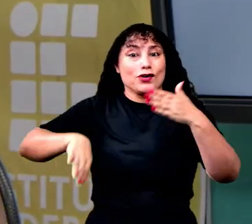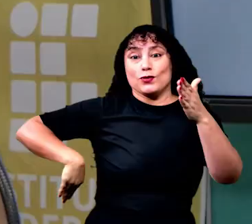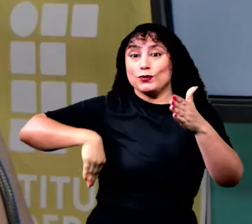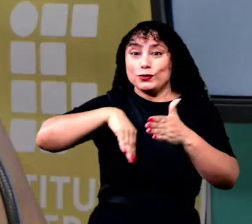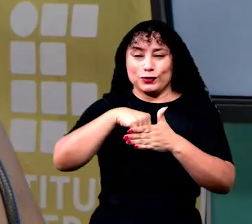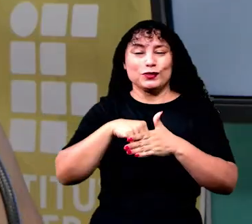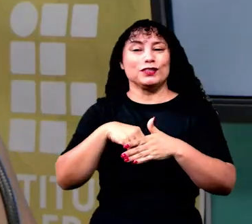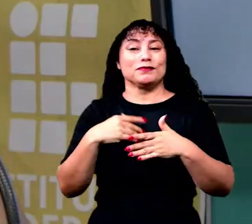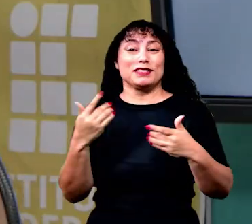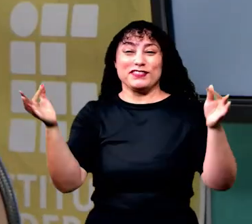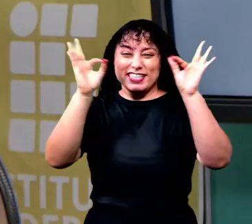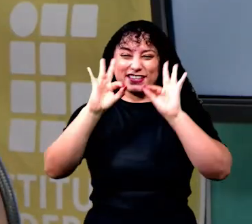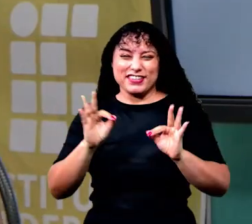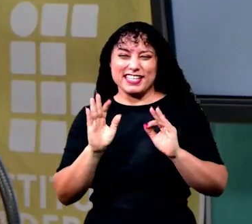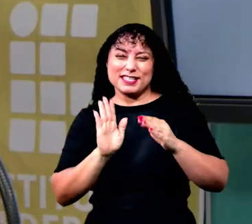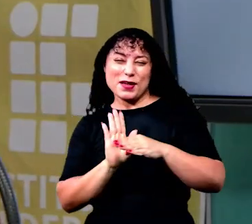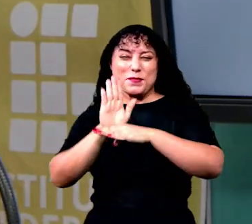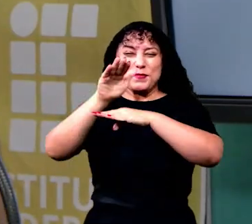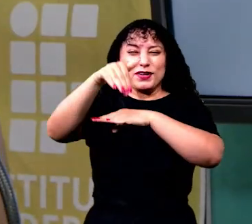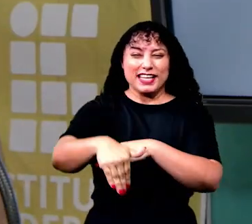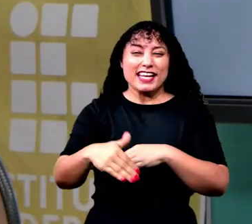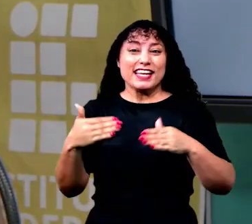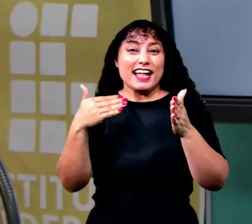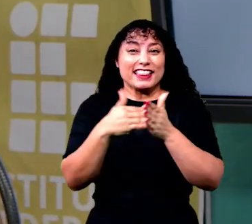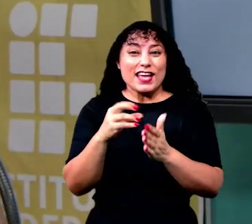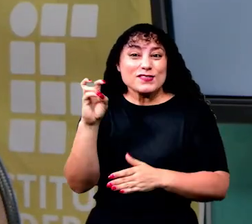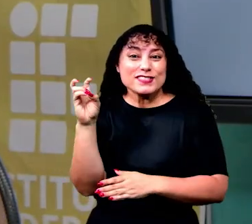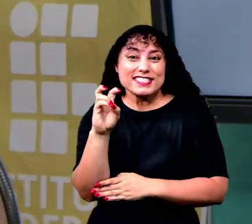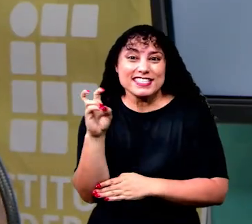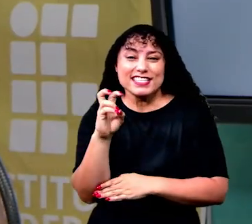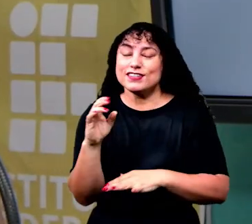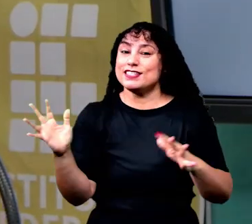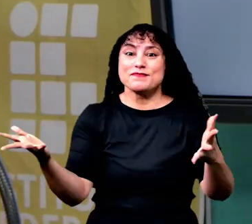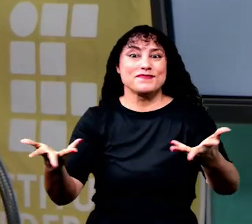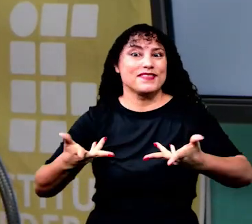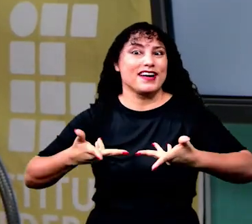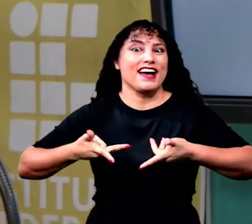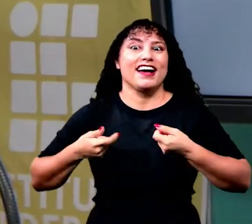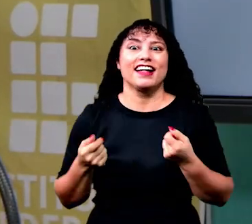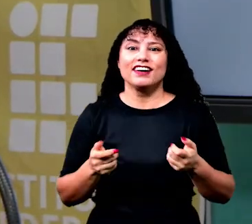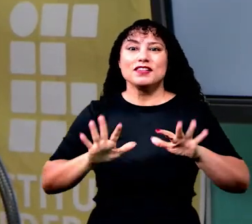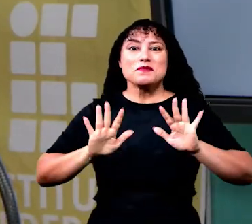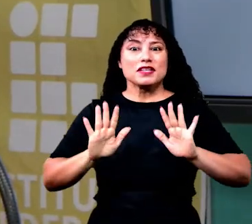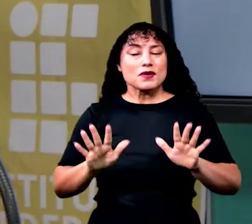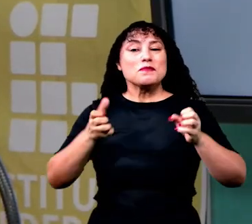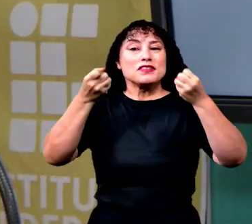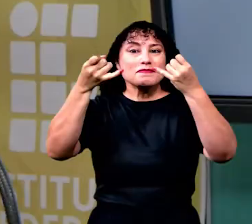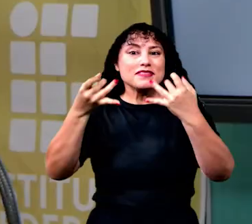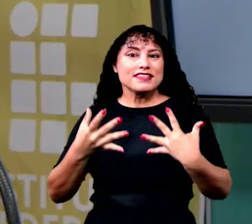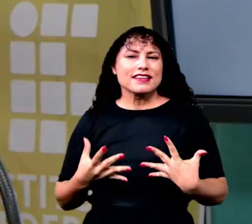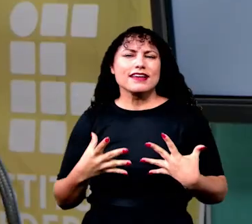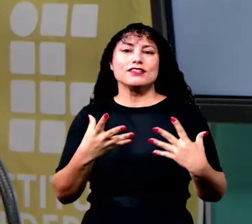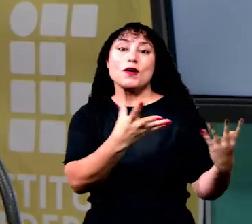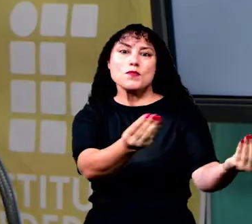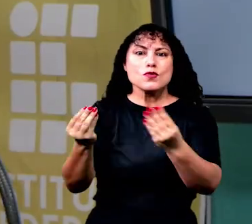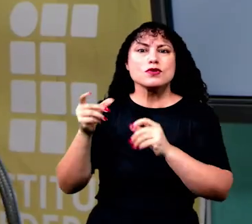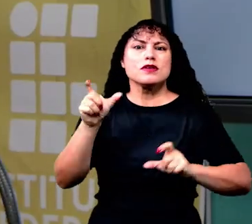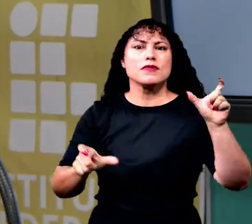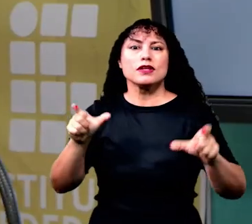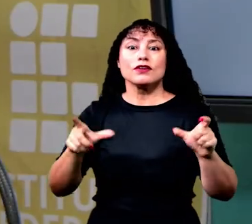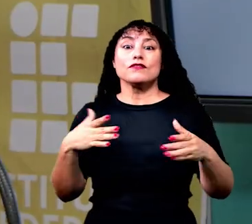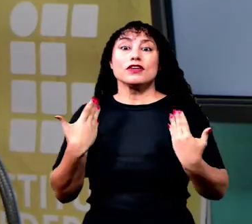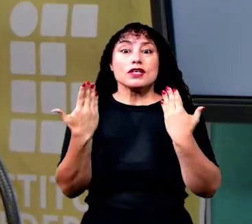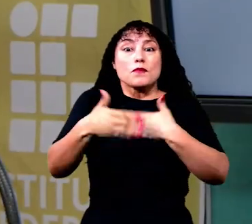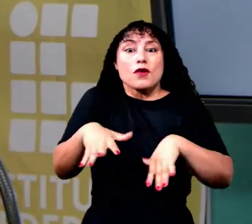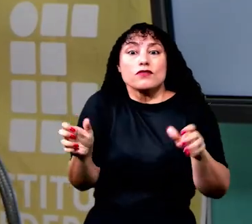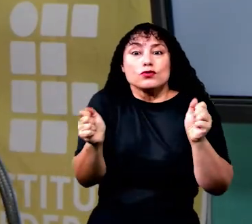eu fiquei muito feliz quando eu consegui pular até os 5, eu já achei incrível, assim. Mas, como eu falei, tinha muita gente que fez a prova